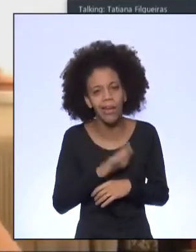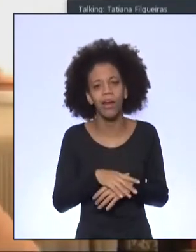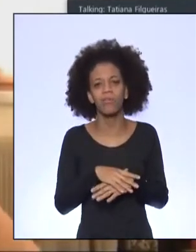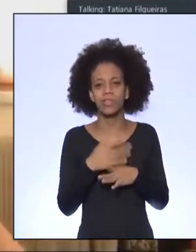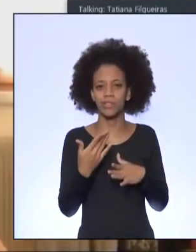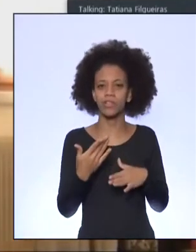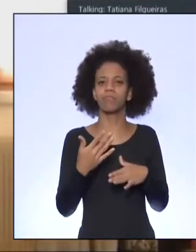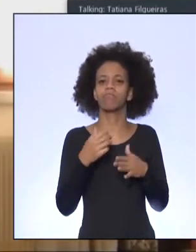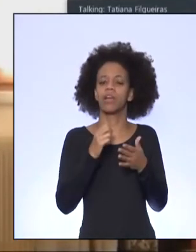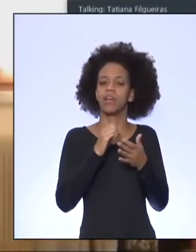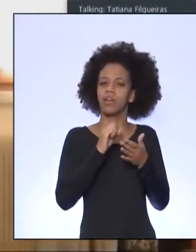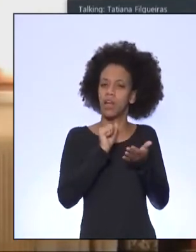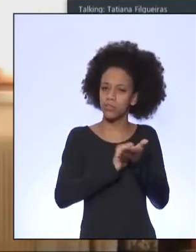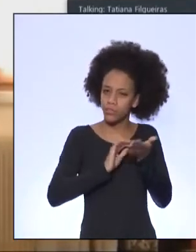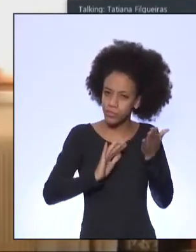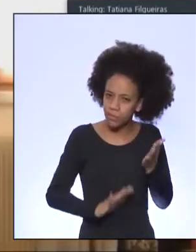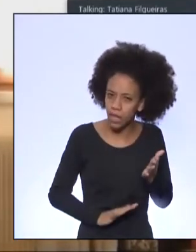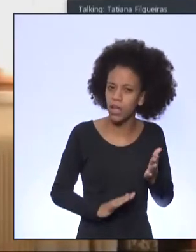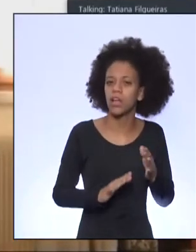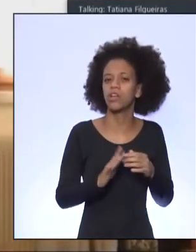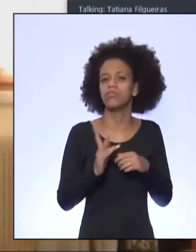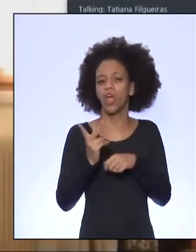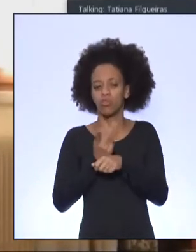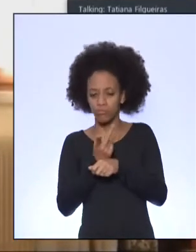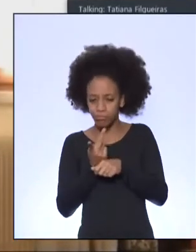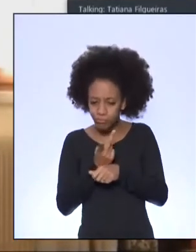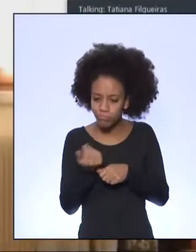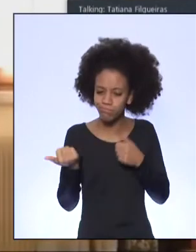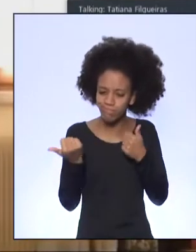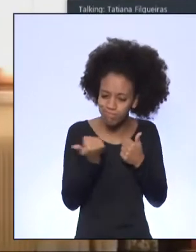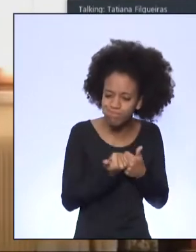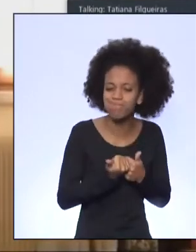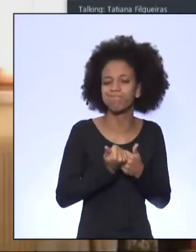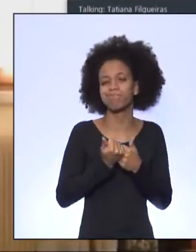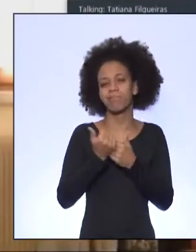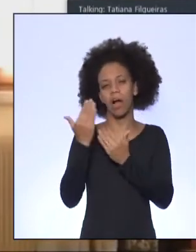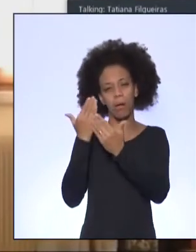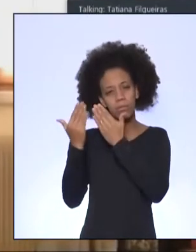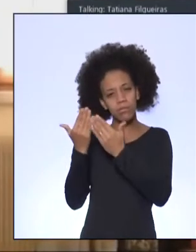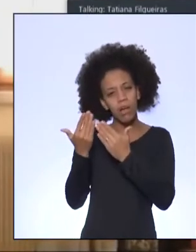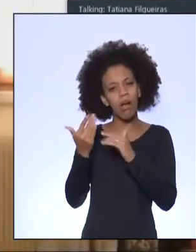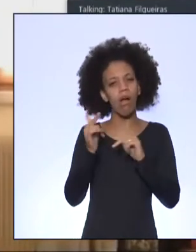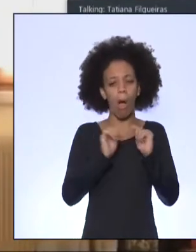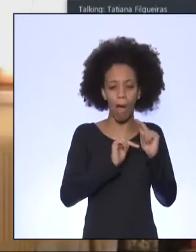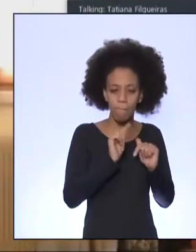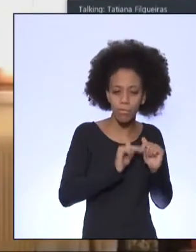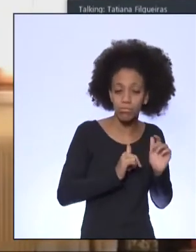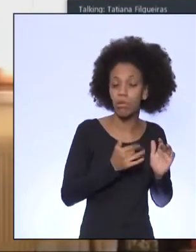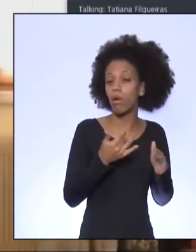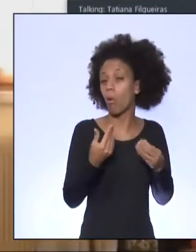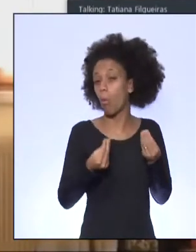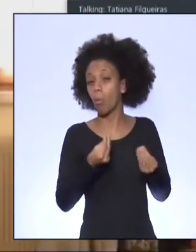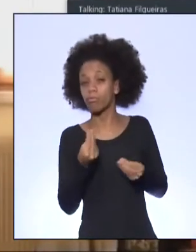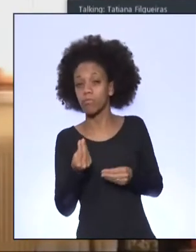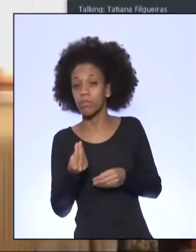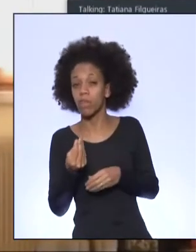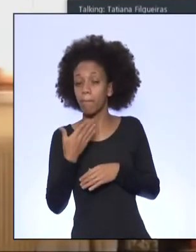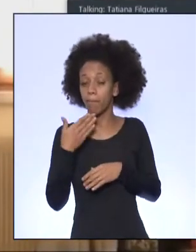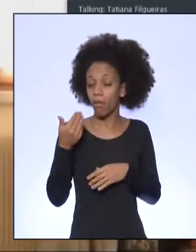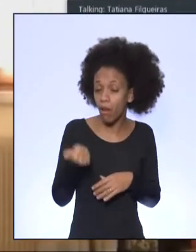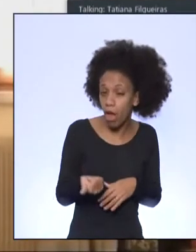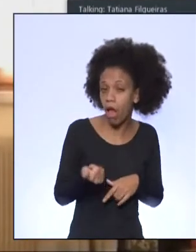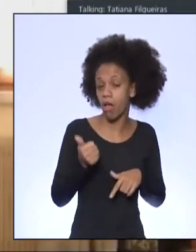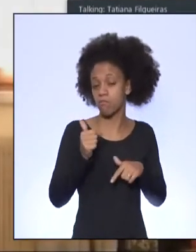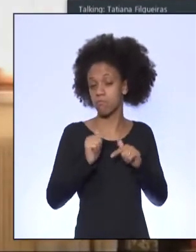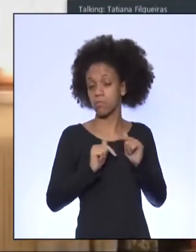São Paulo está fazendo, né? De propiciar apoio psicológico, quais são os materiais, qual a curadoria das plataformas, dos